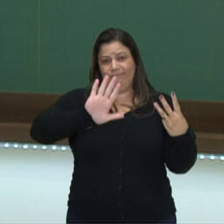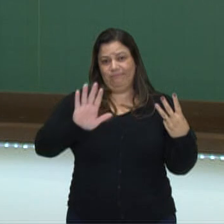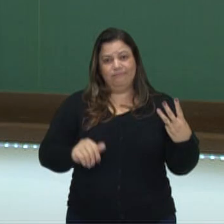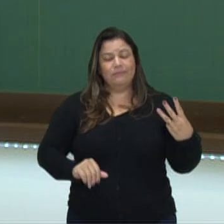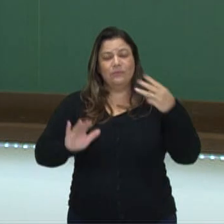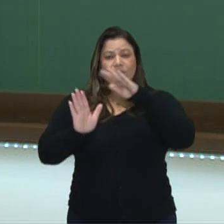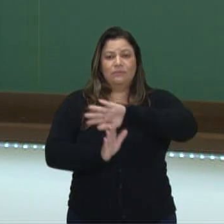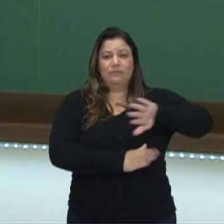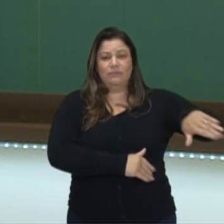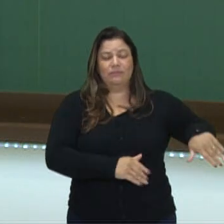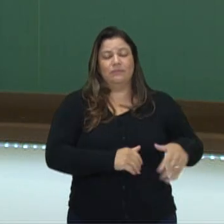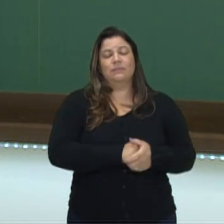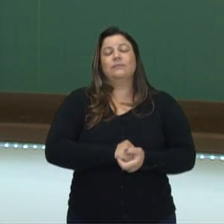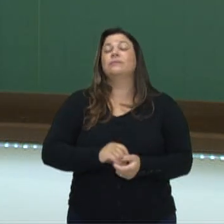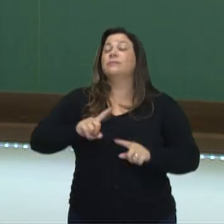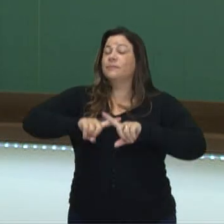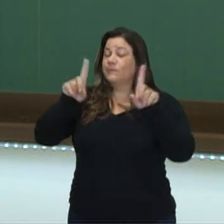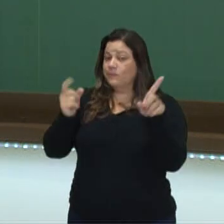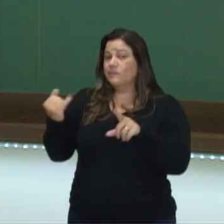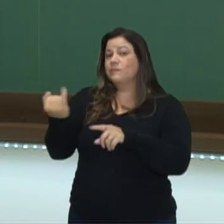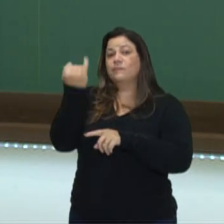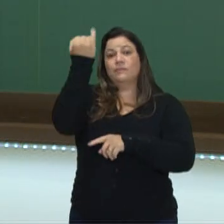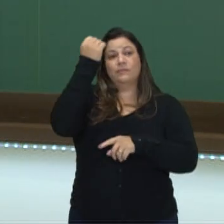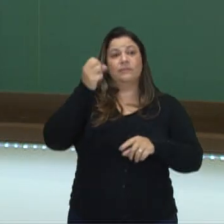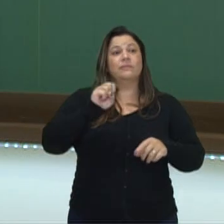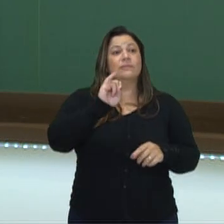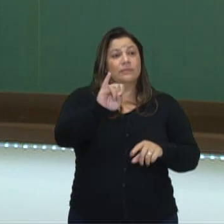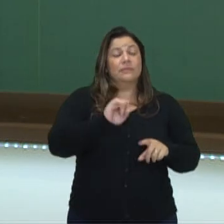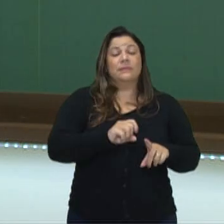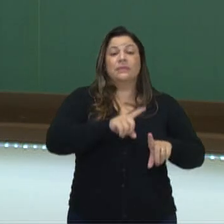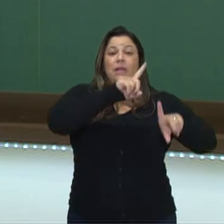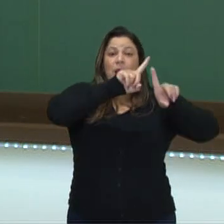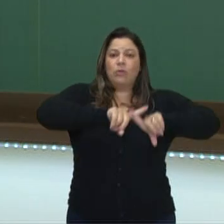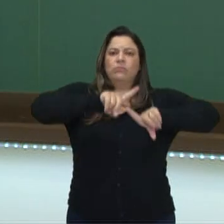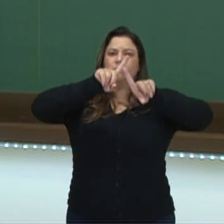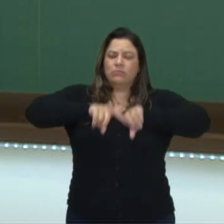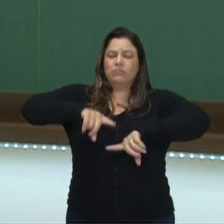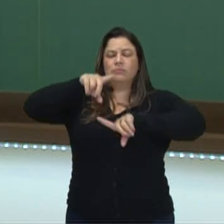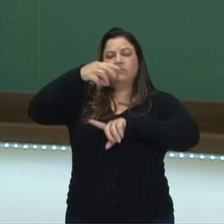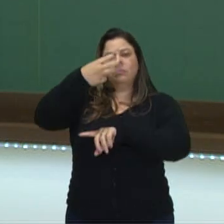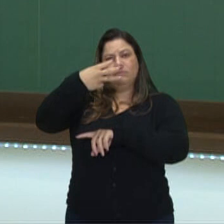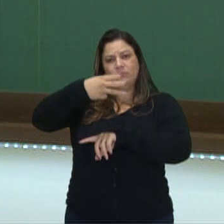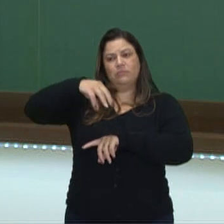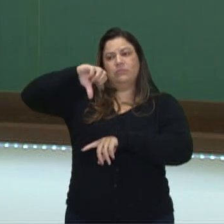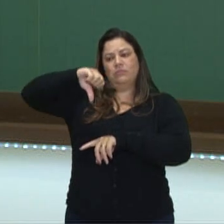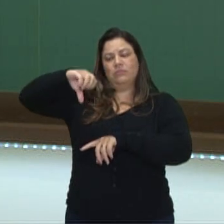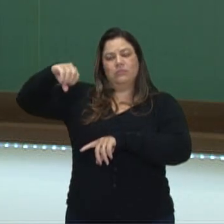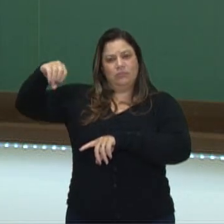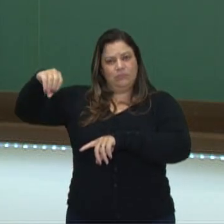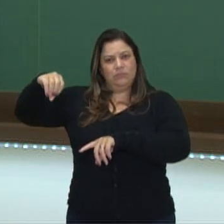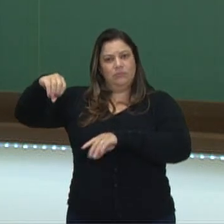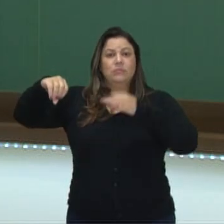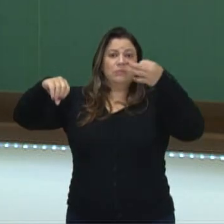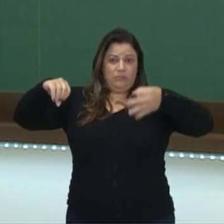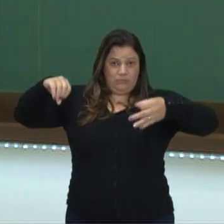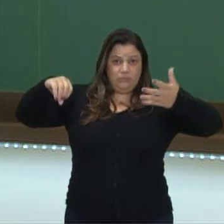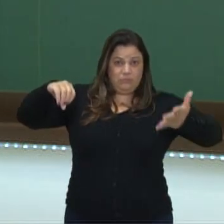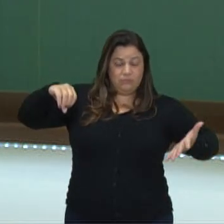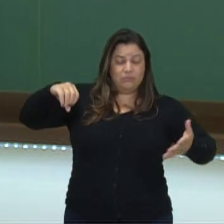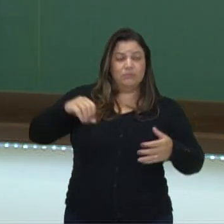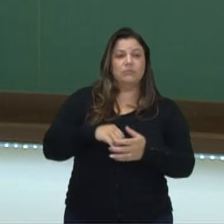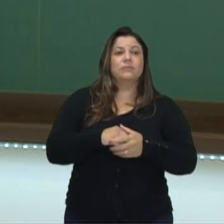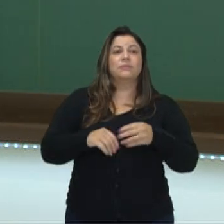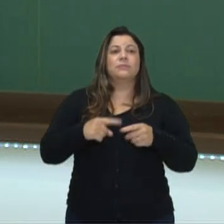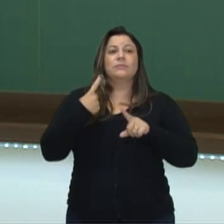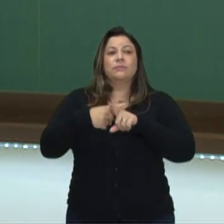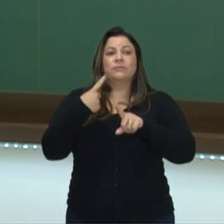perfeito. Mas uma coisa importante, se eu multiplicar esse número por 3, eu vou ter 900. E 900 é um quadrado perfeito. Por quê? Porque